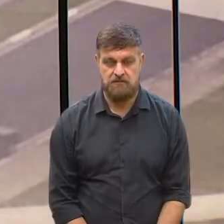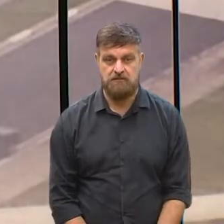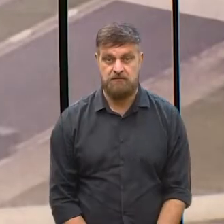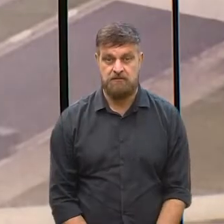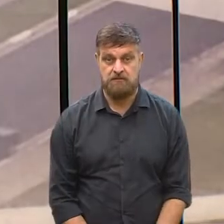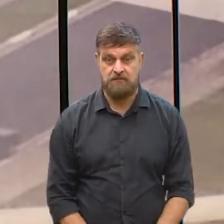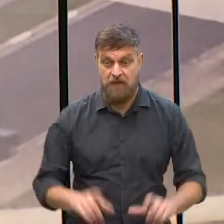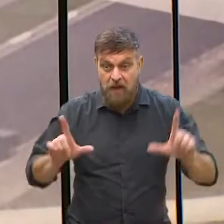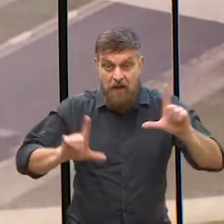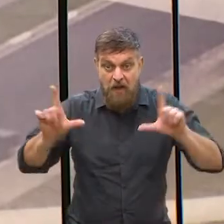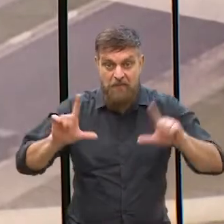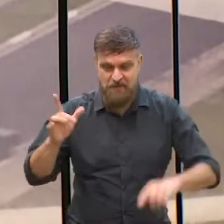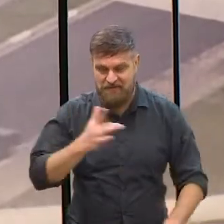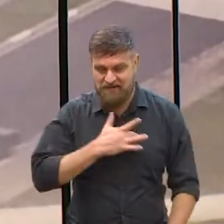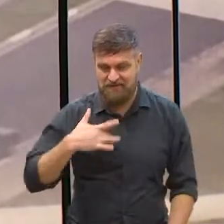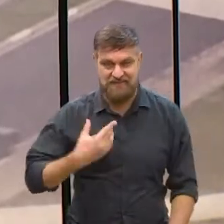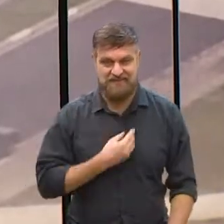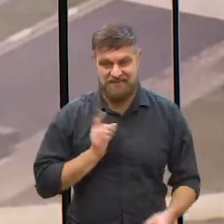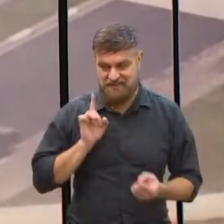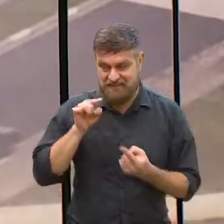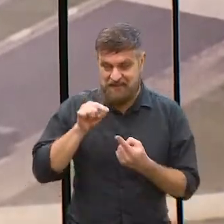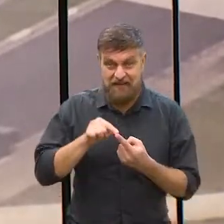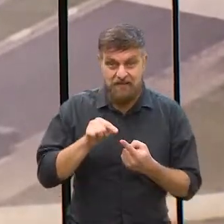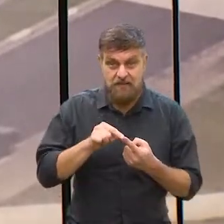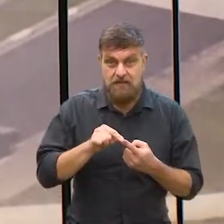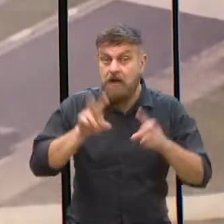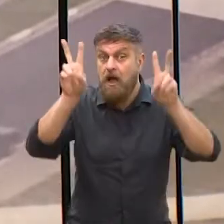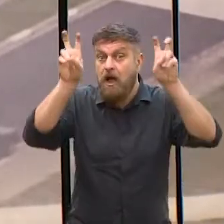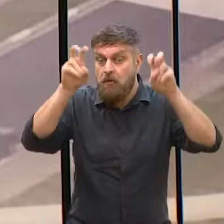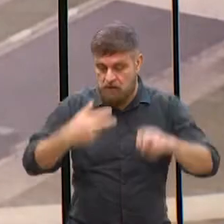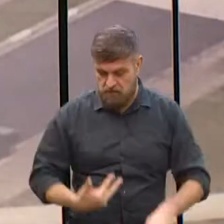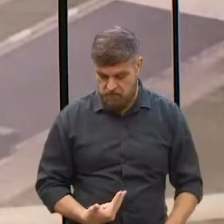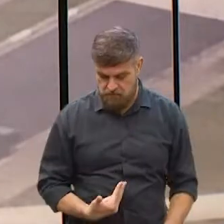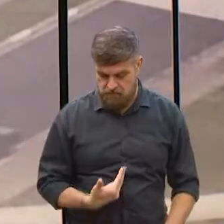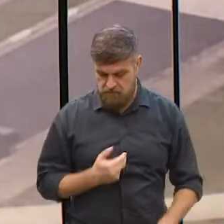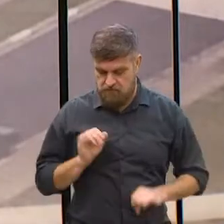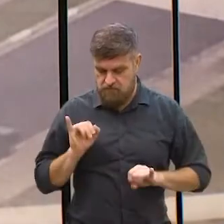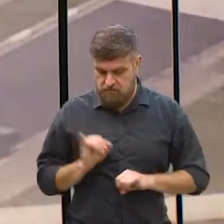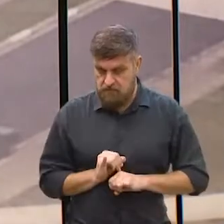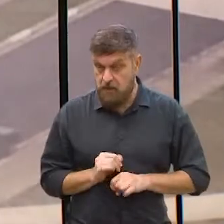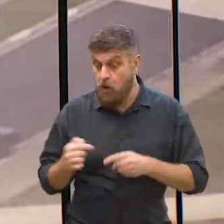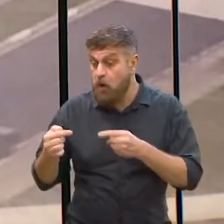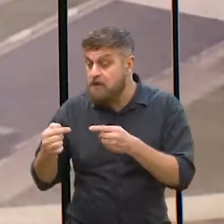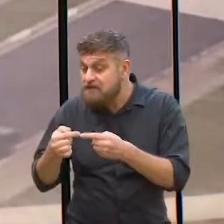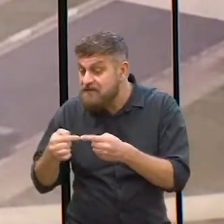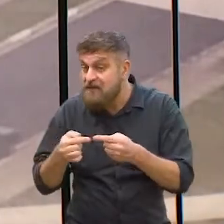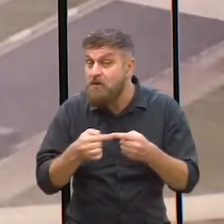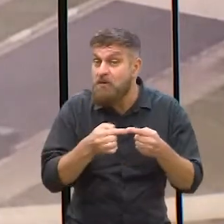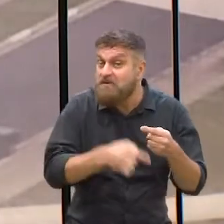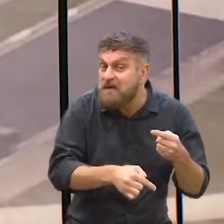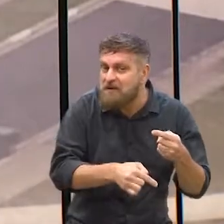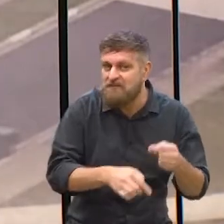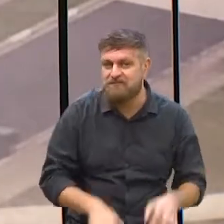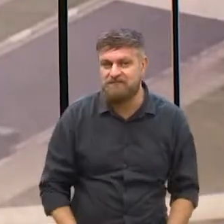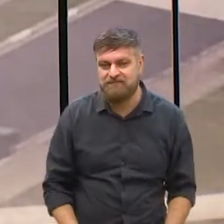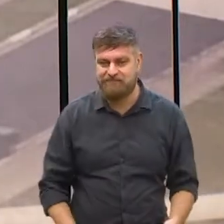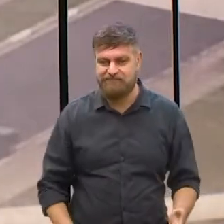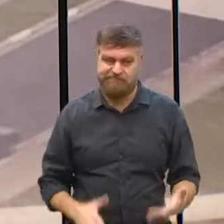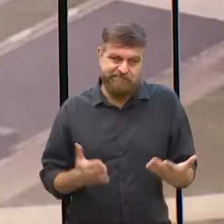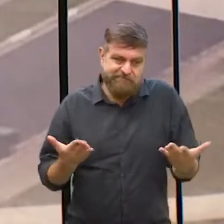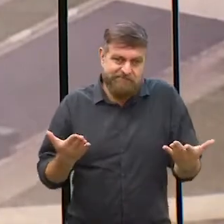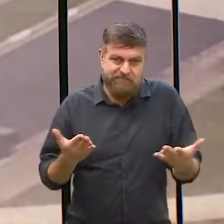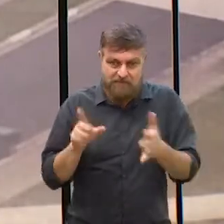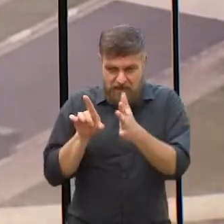Estamos de volta com o programa Saúde é Vida e hoje falando sobre bariátrica, sim ou não. E é claro que esse sim ou